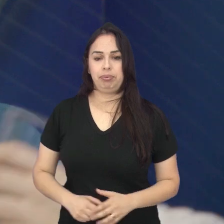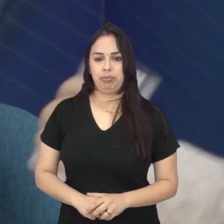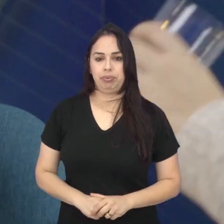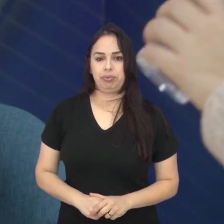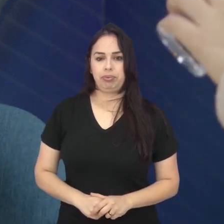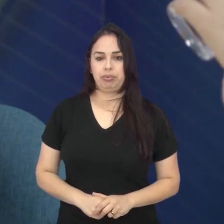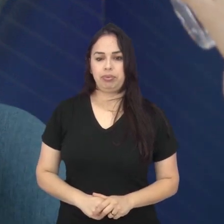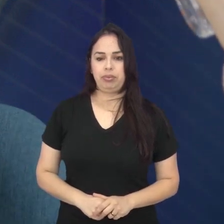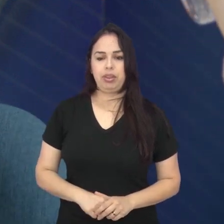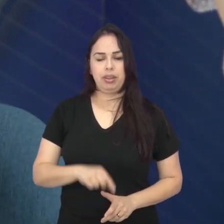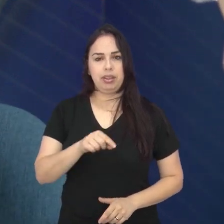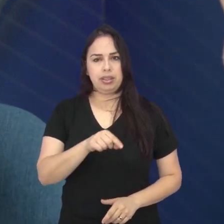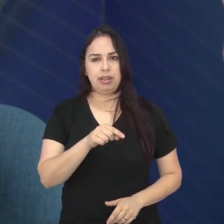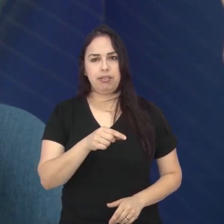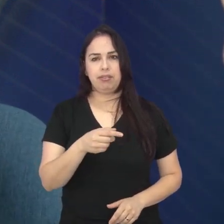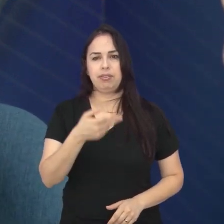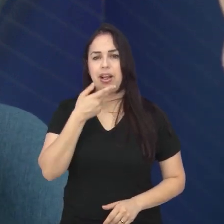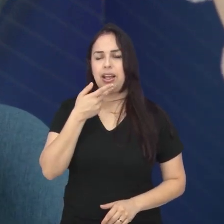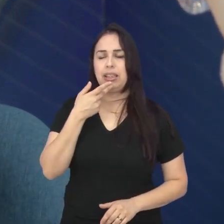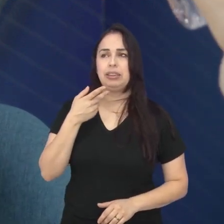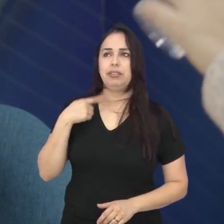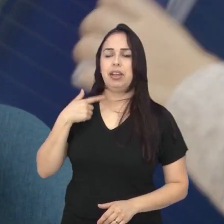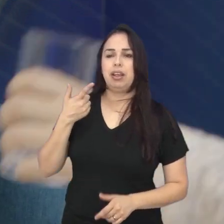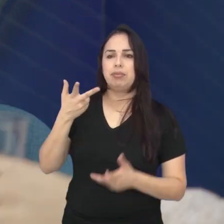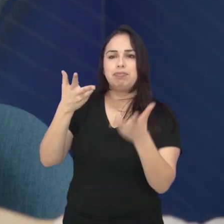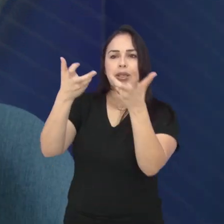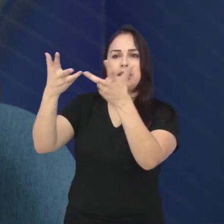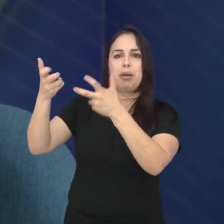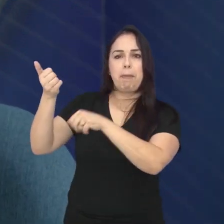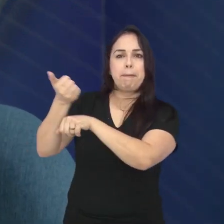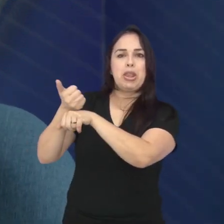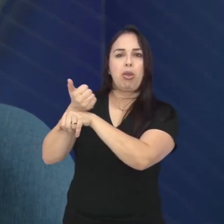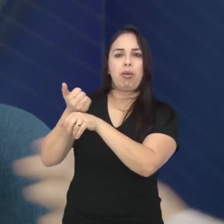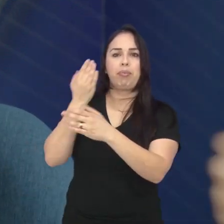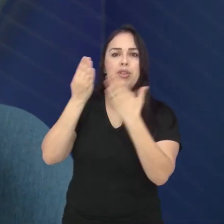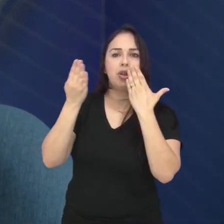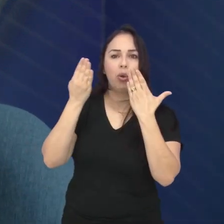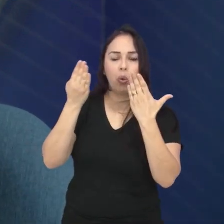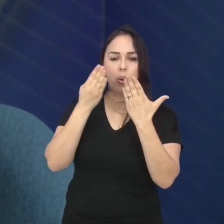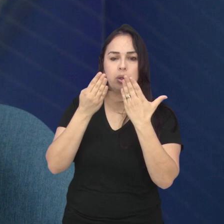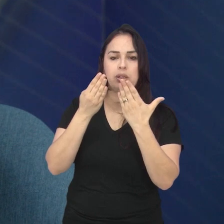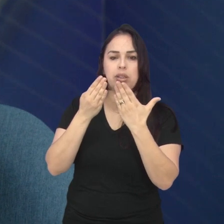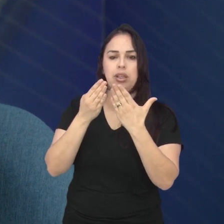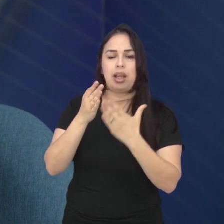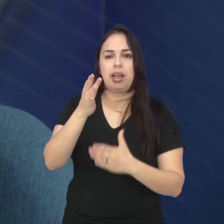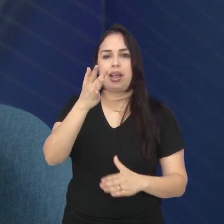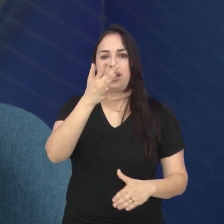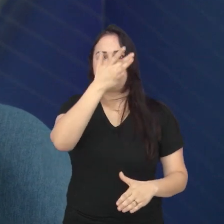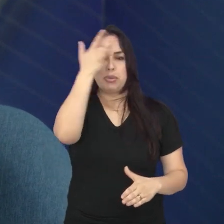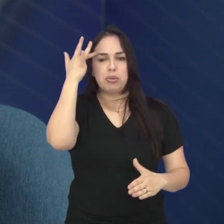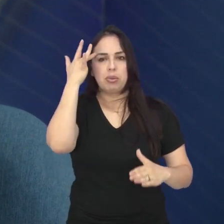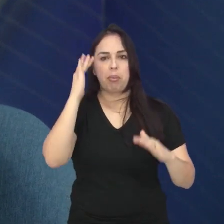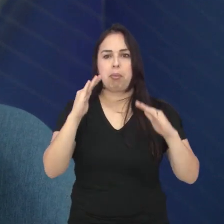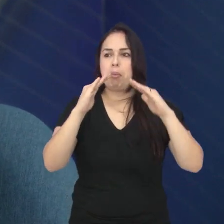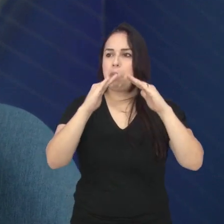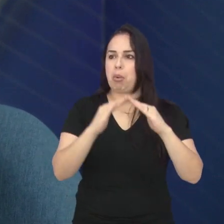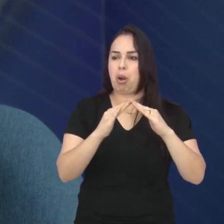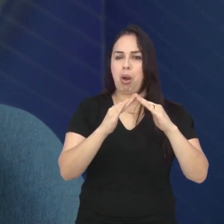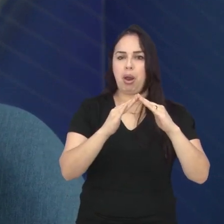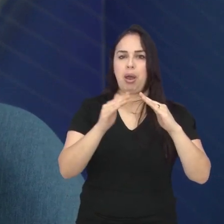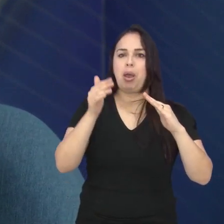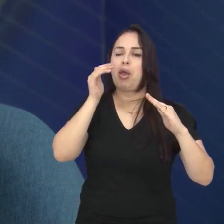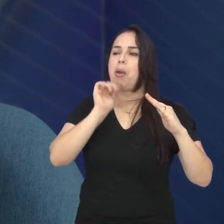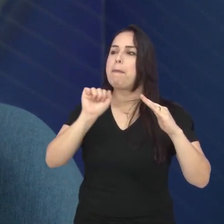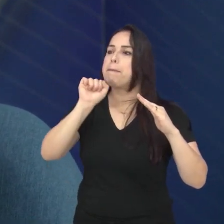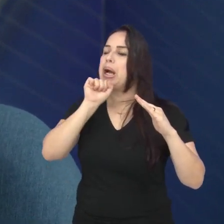que você vê vários psicólogos falando que muitas vezes a pessoa viveu numa casa em que os pais tinham um